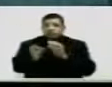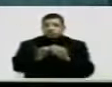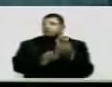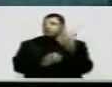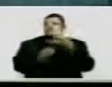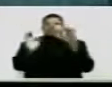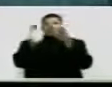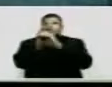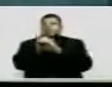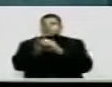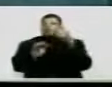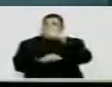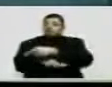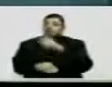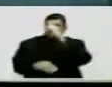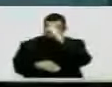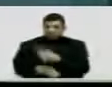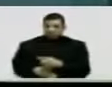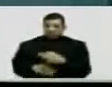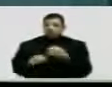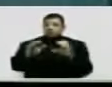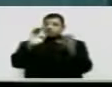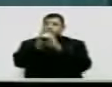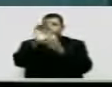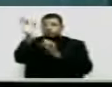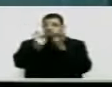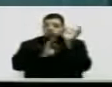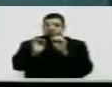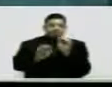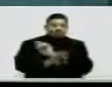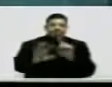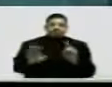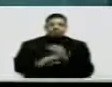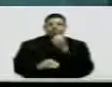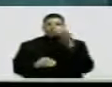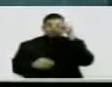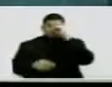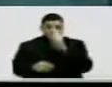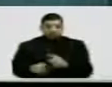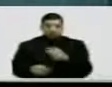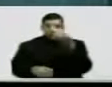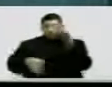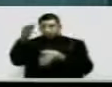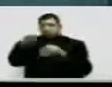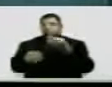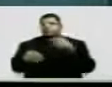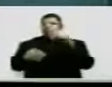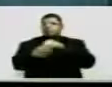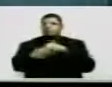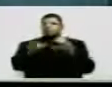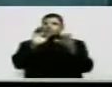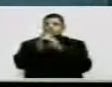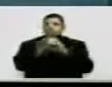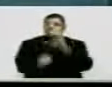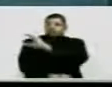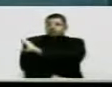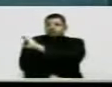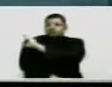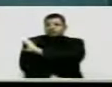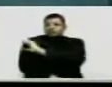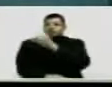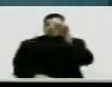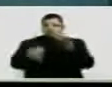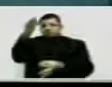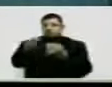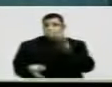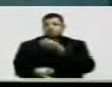inconstitucional. Não cabe a ele julgar a constitucionalidade do projeto. O julgamento da constitucionalidade cabe à Comissão de Constituição e